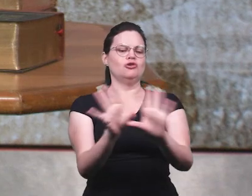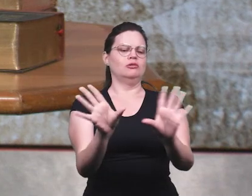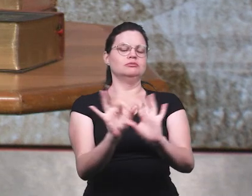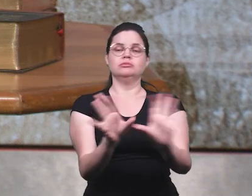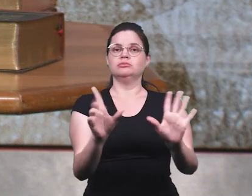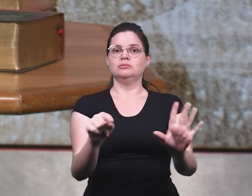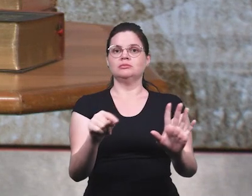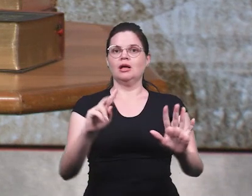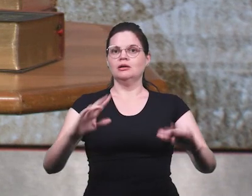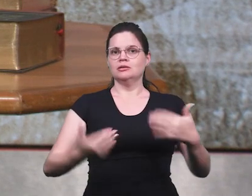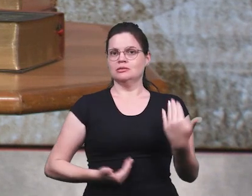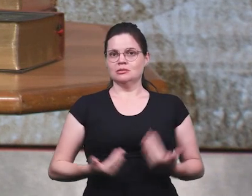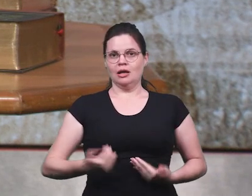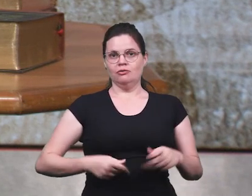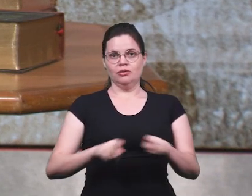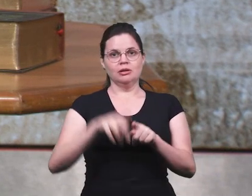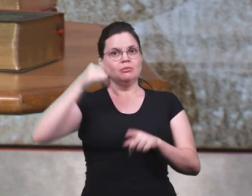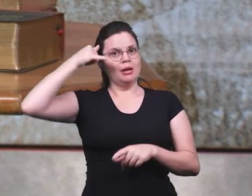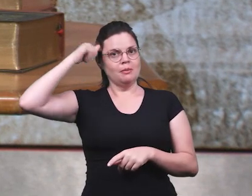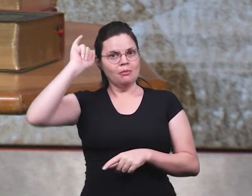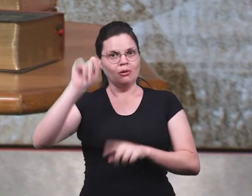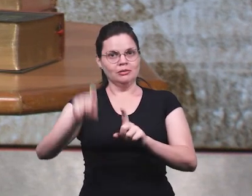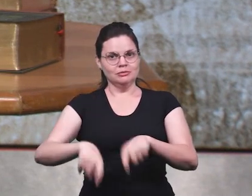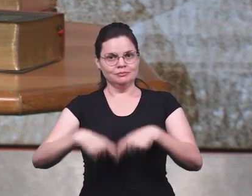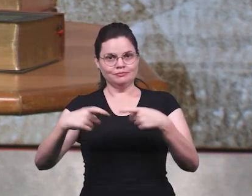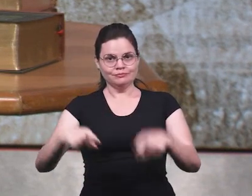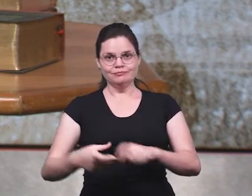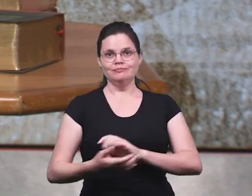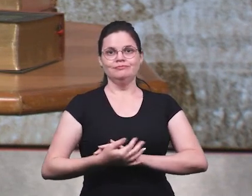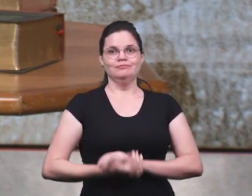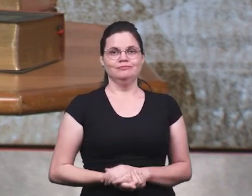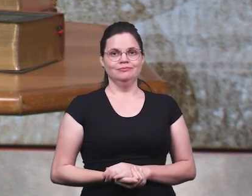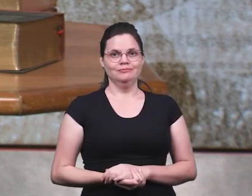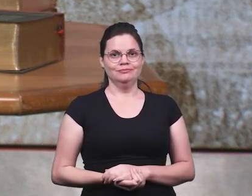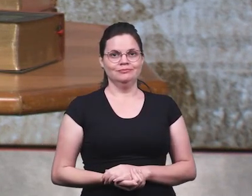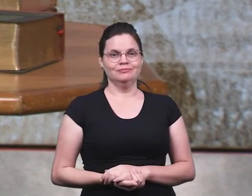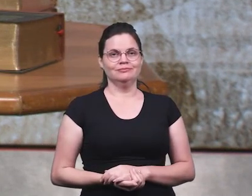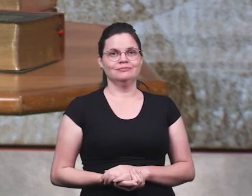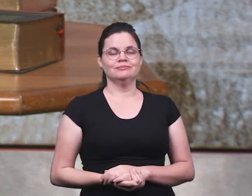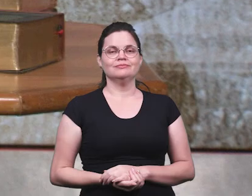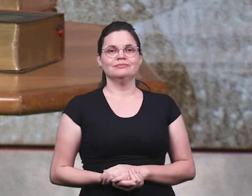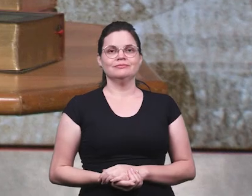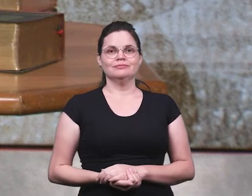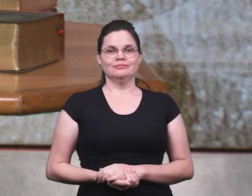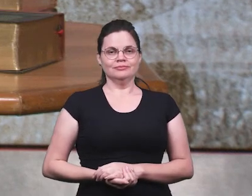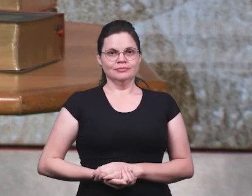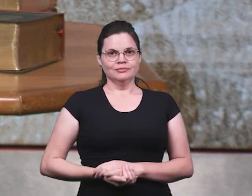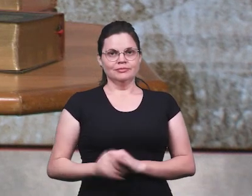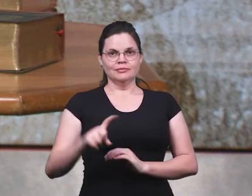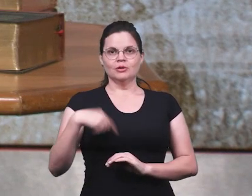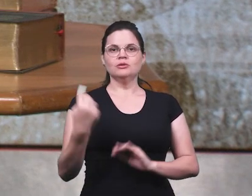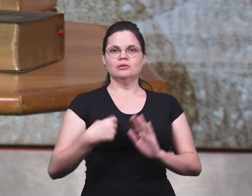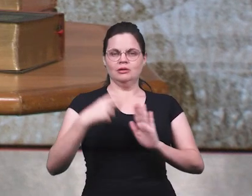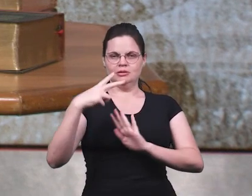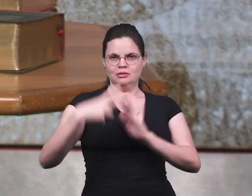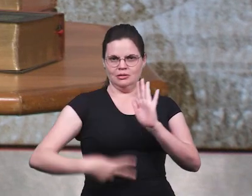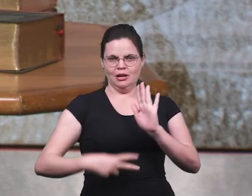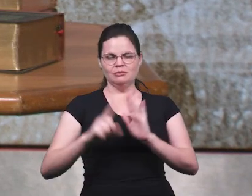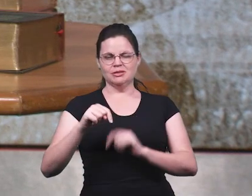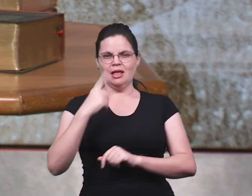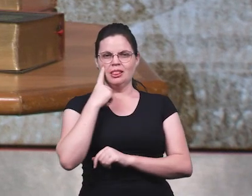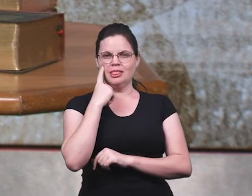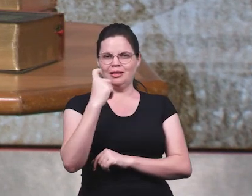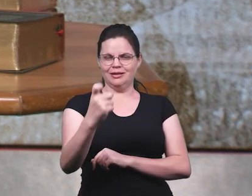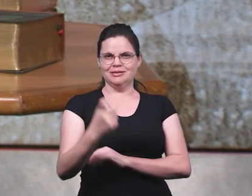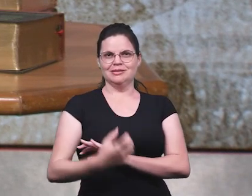os seus servos e o seu gado no campo. Então, nós lemos aqui, e é muito